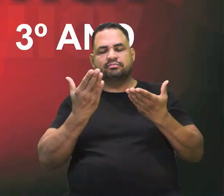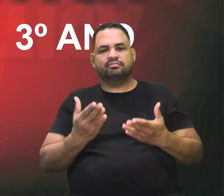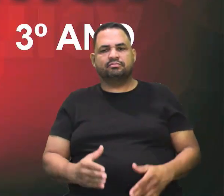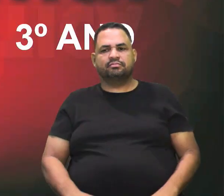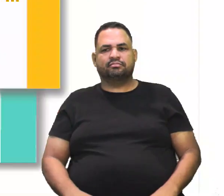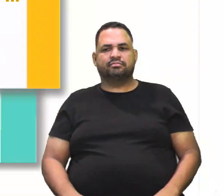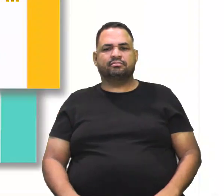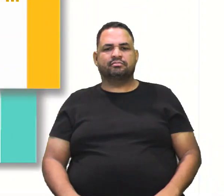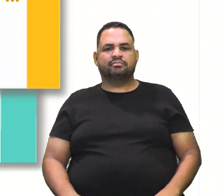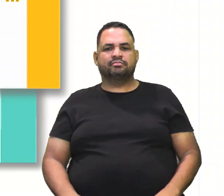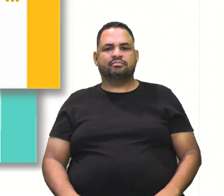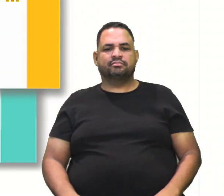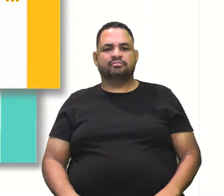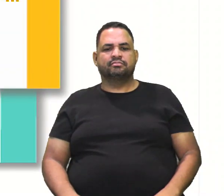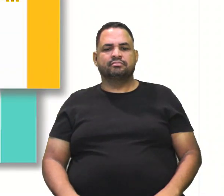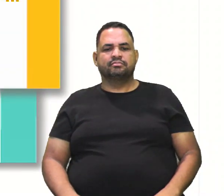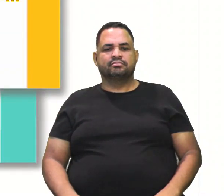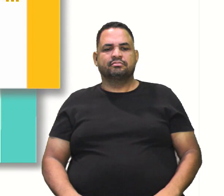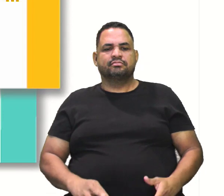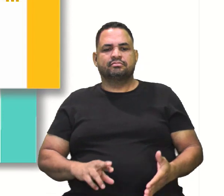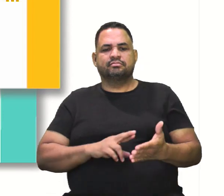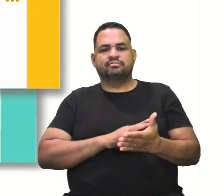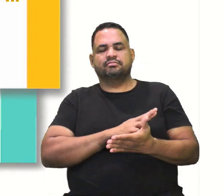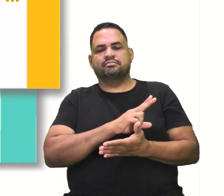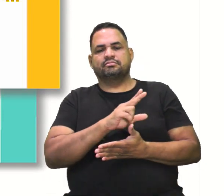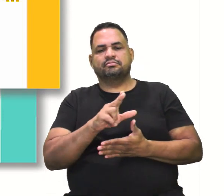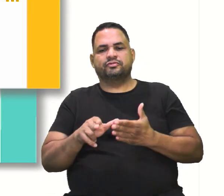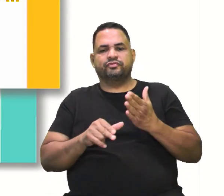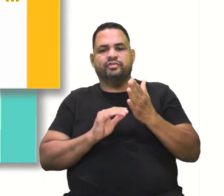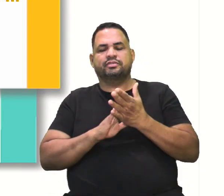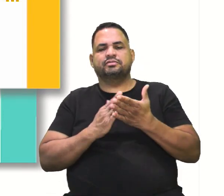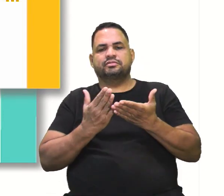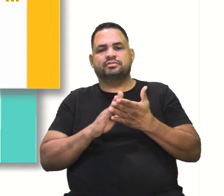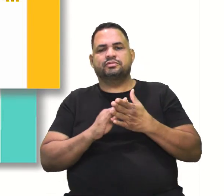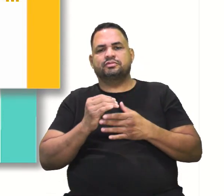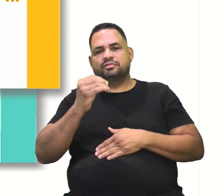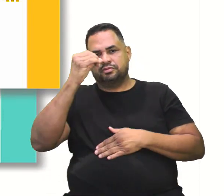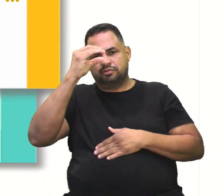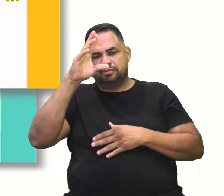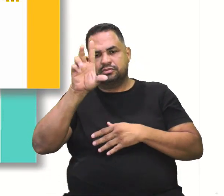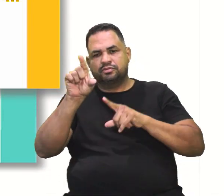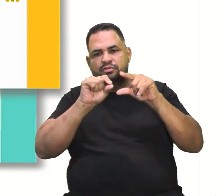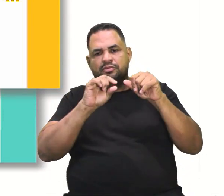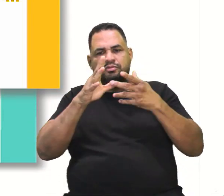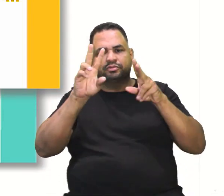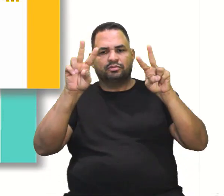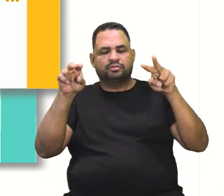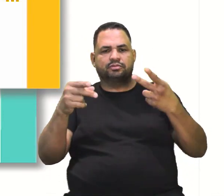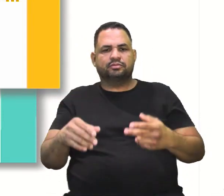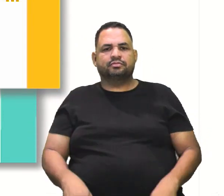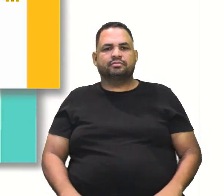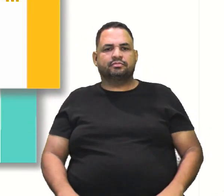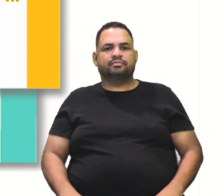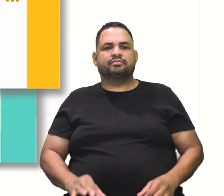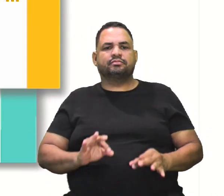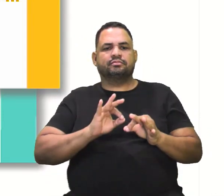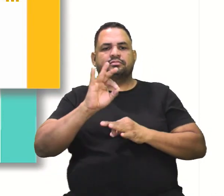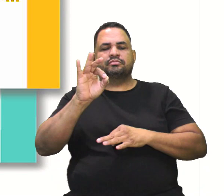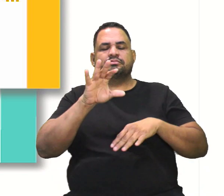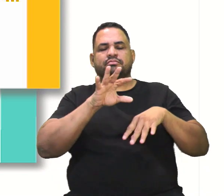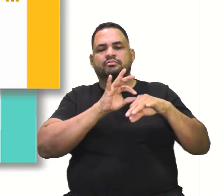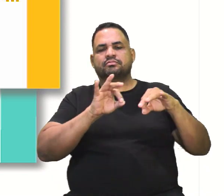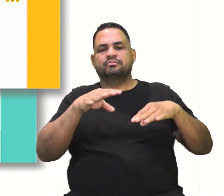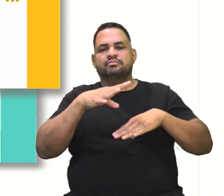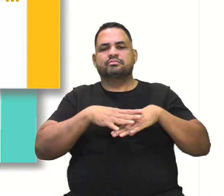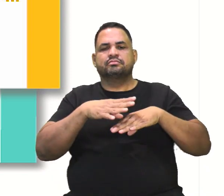né, contemplada aí de muito conhecimento, mas a gente selecionou alguns aqui, como por exemplo, a geometria analítica no